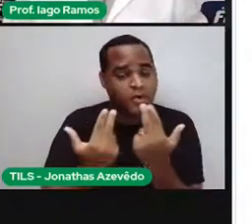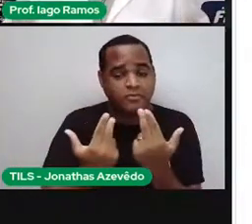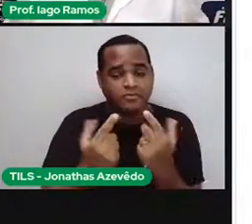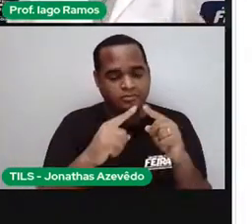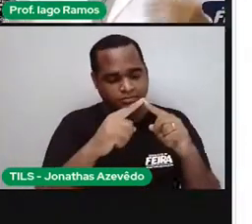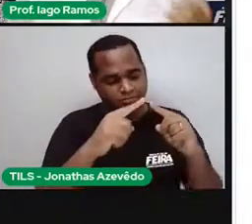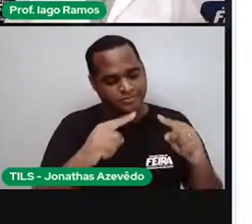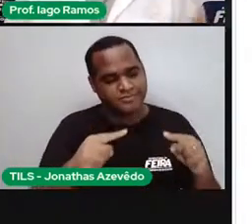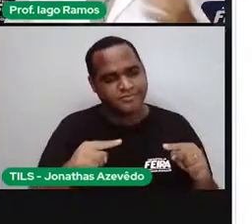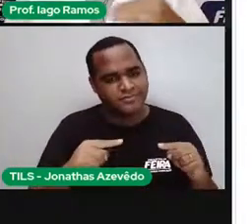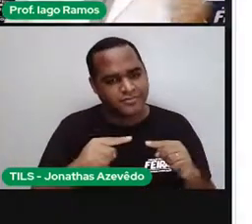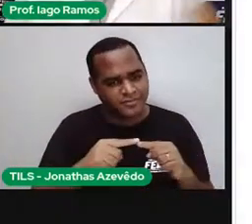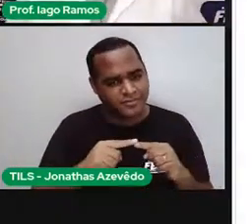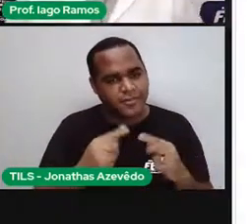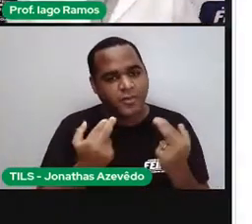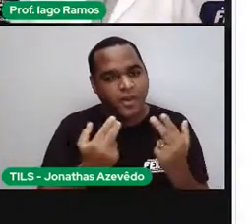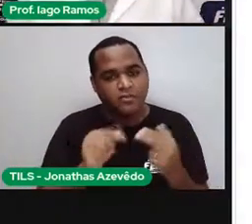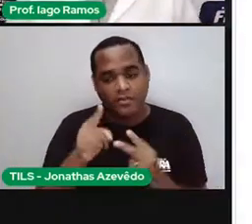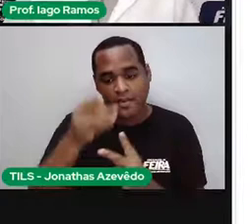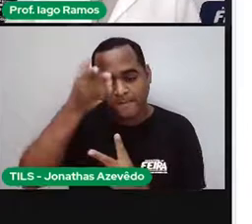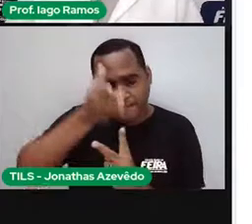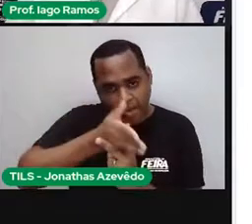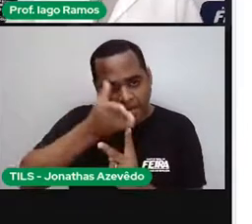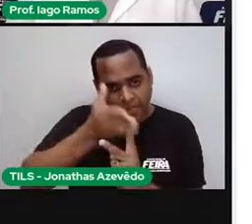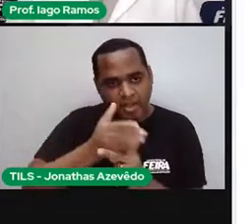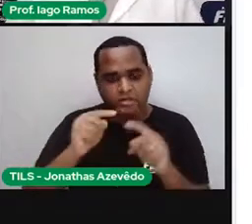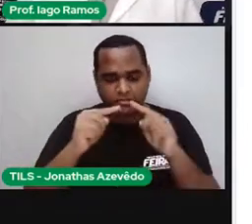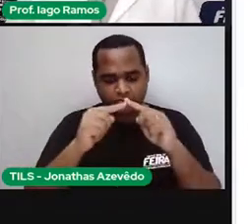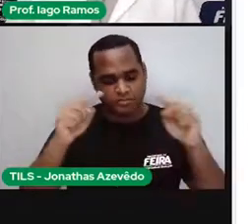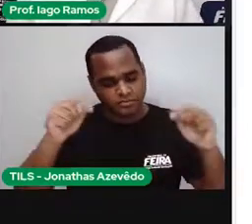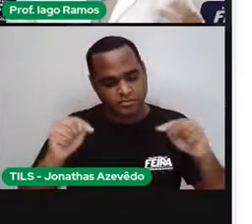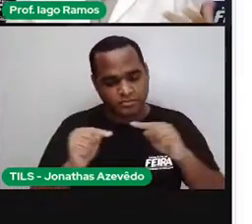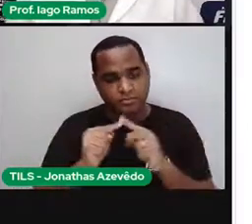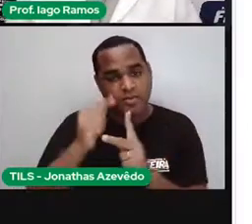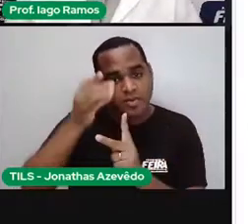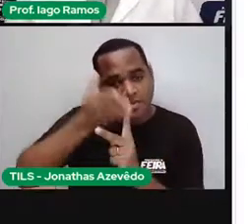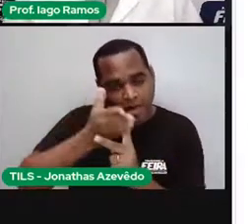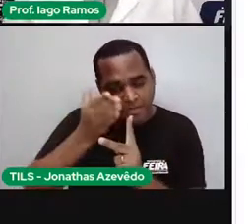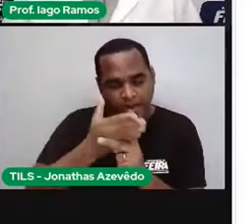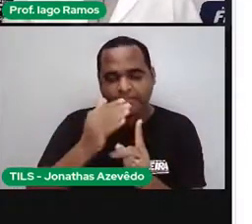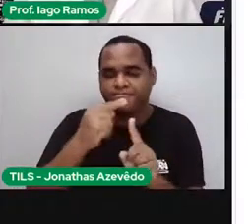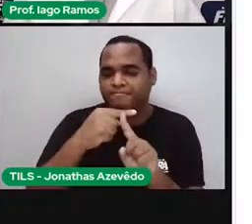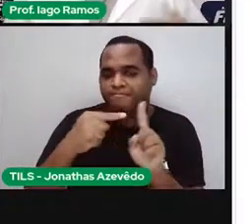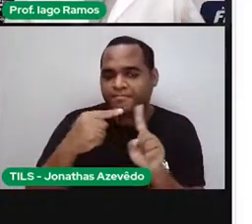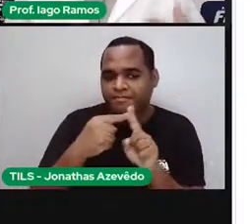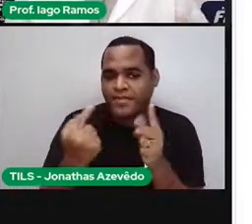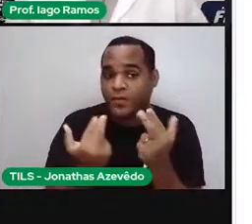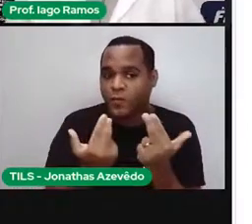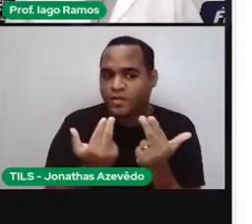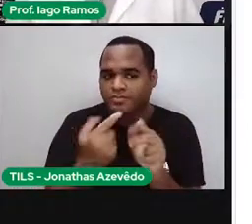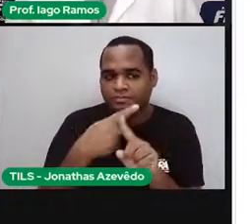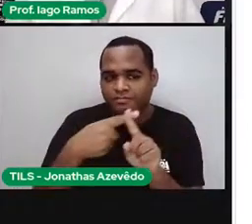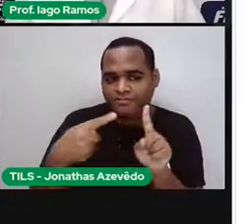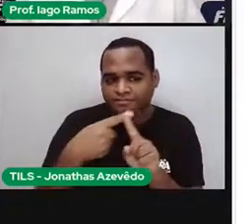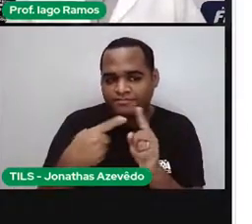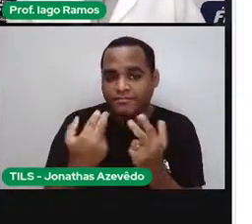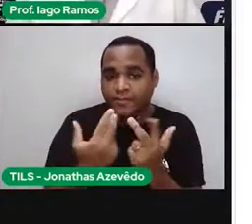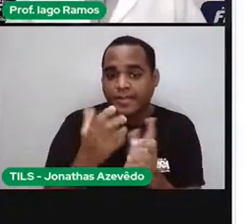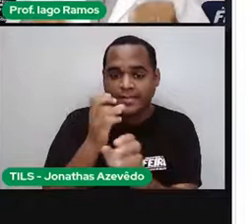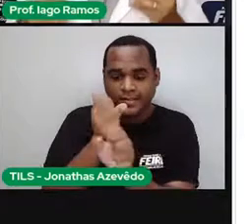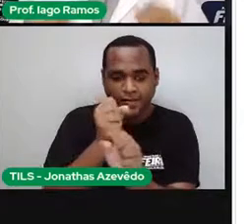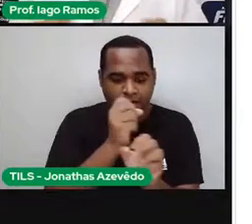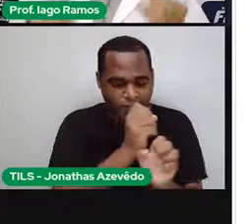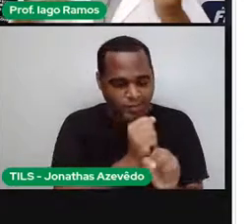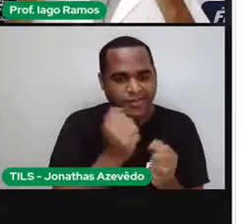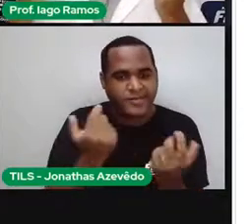se você divide um retângulo em dois triângulos são dois triângulos semelhantes são dois triângulos que tem as